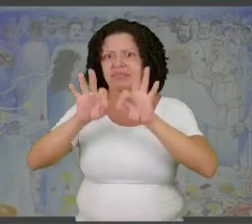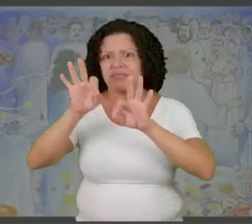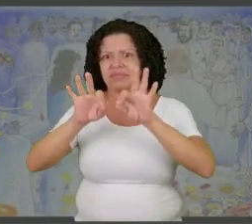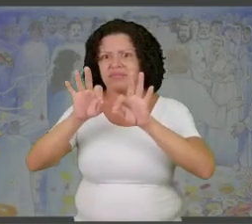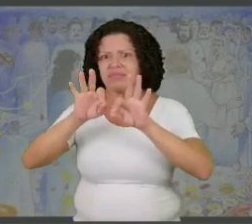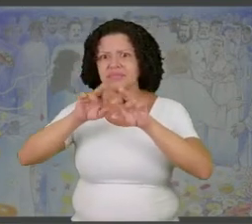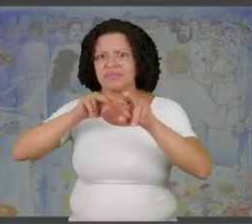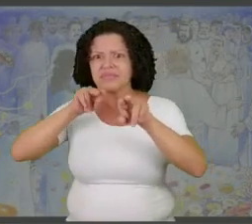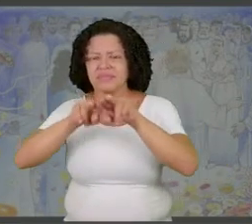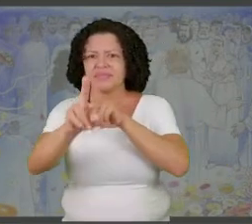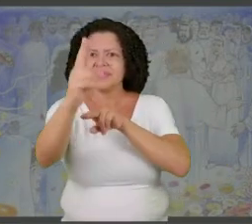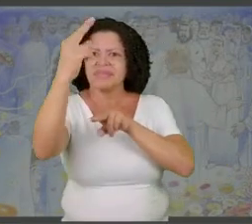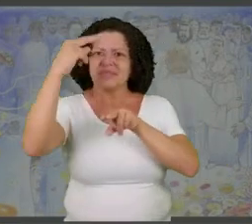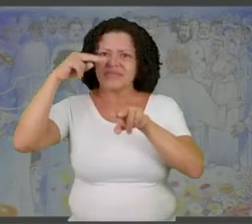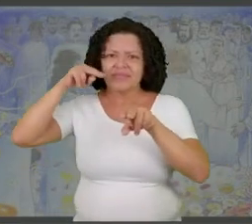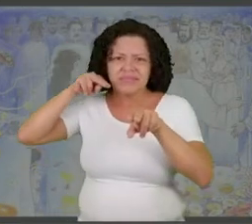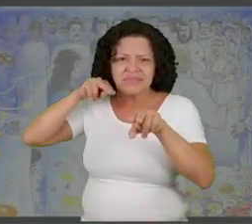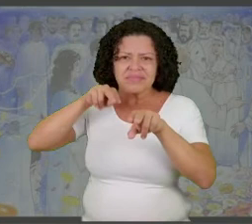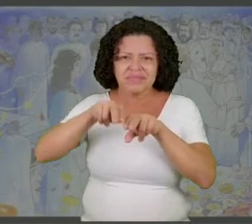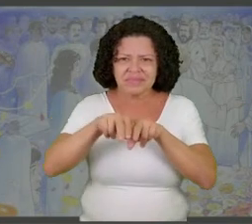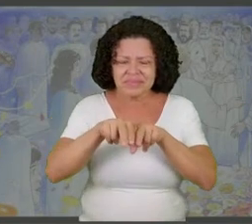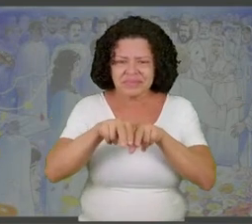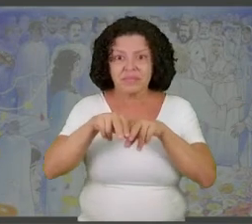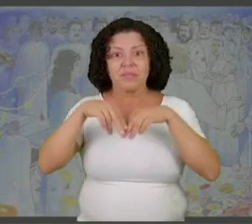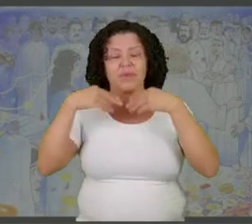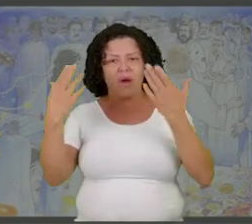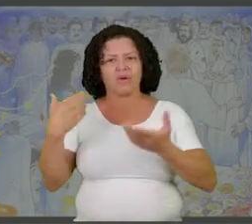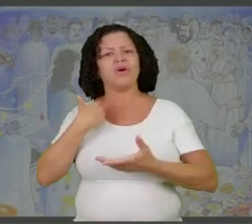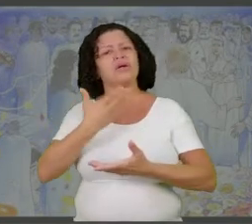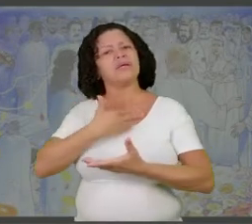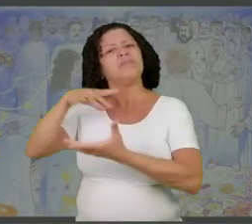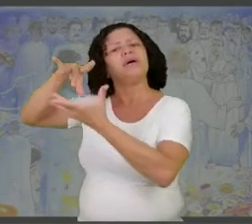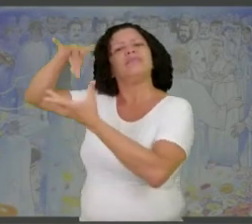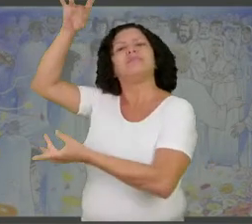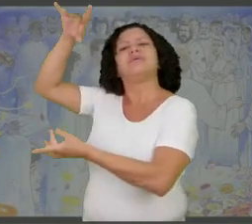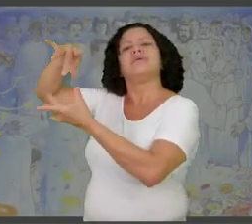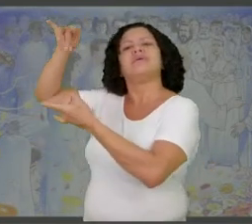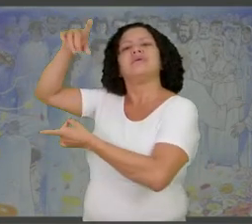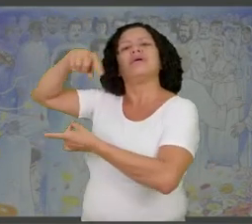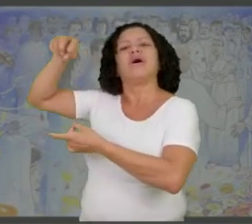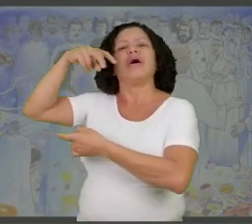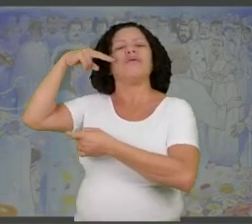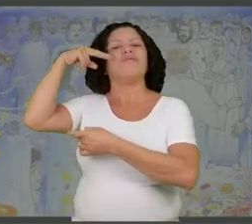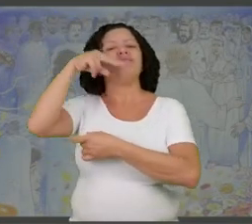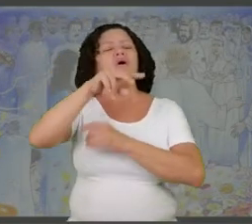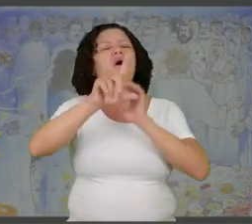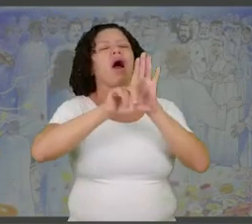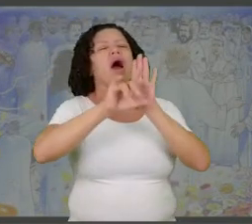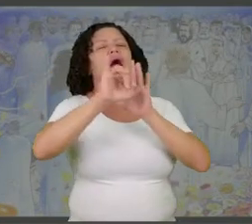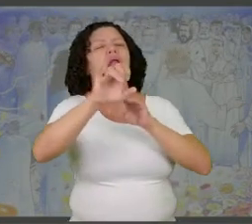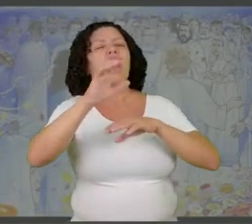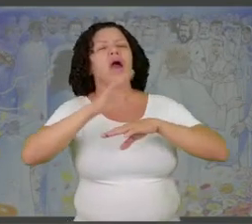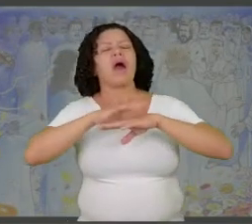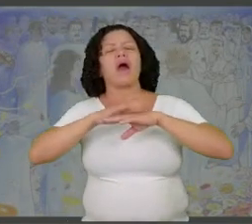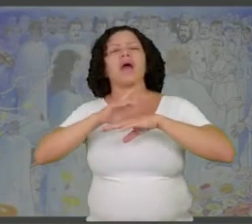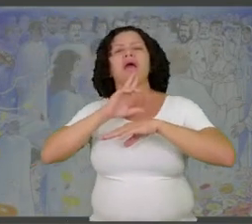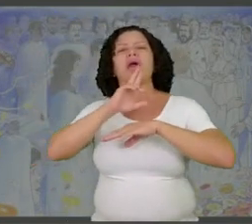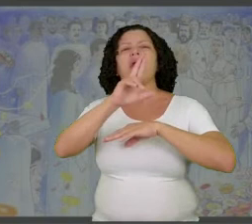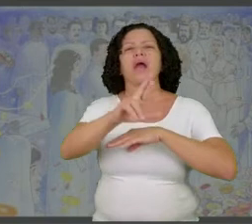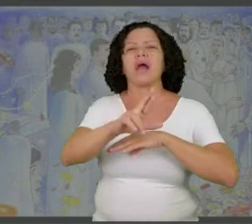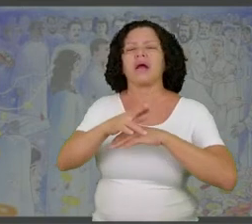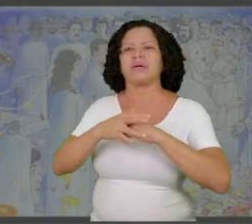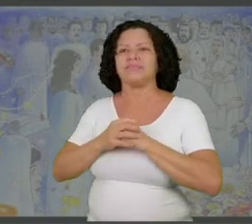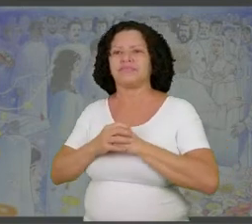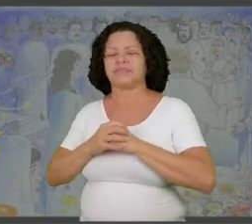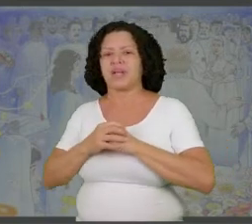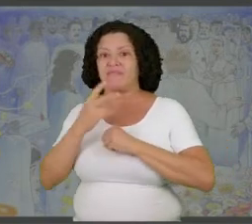então, de planejarmos a nossa reencarnação. Então, nossos amigos espirituais vão olhar lá a